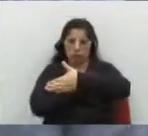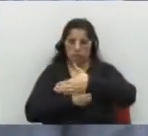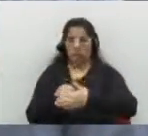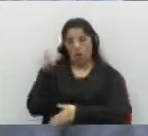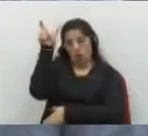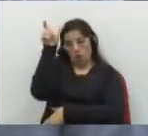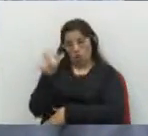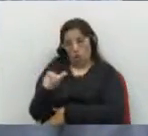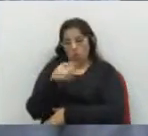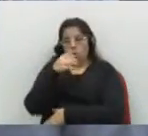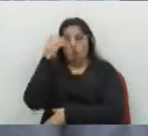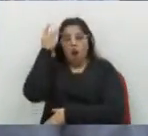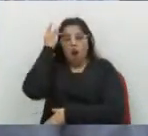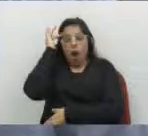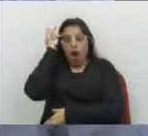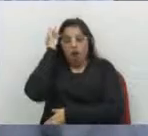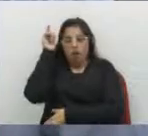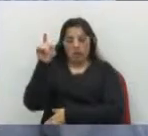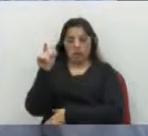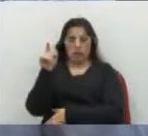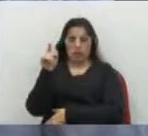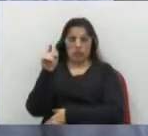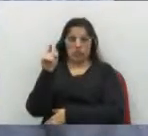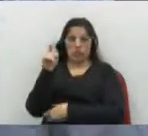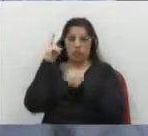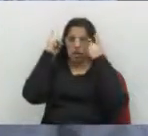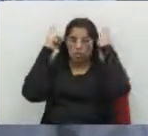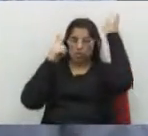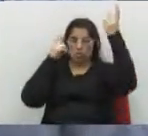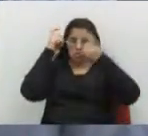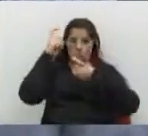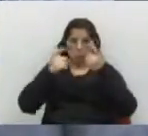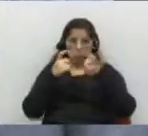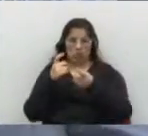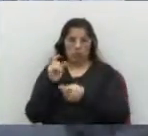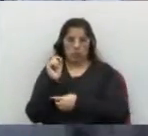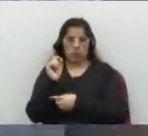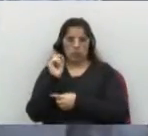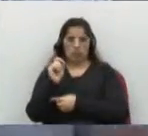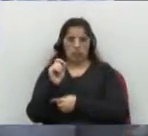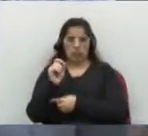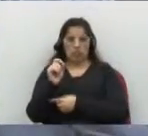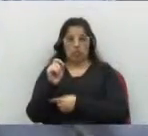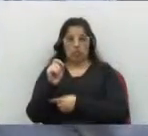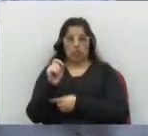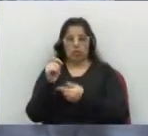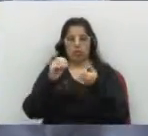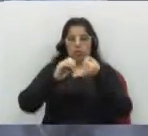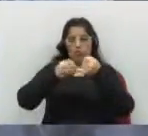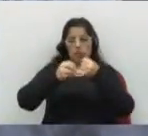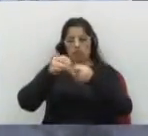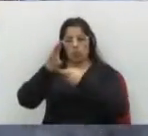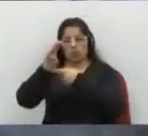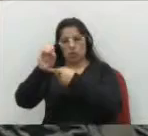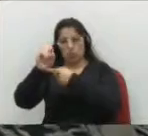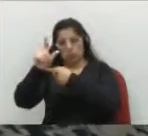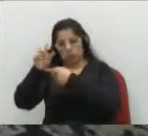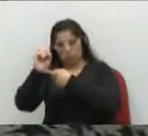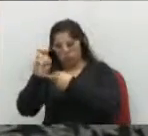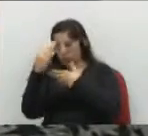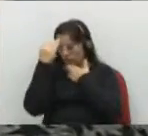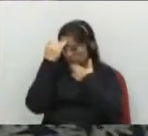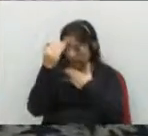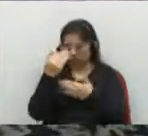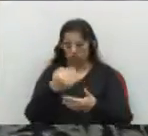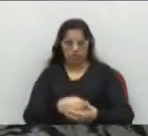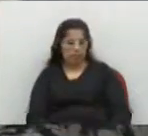desculpe, está mais preocupada em o que eu falei do feijão embolorado do que o preço do feijão. Muito obrigado.